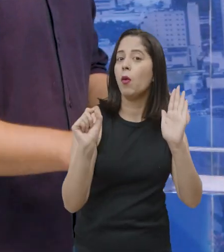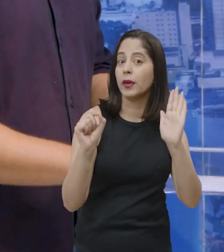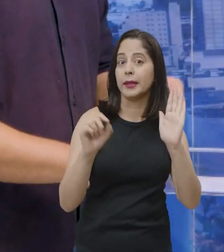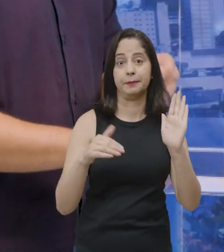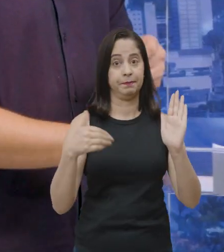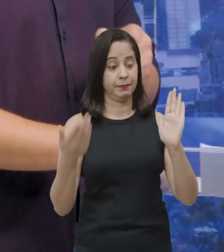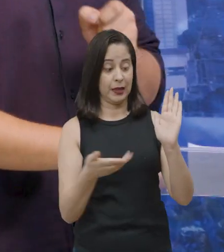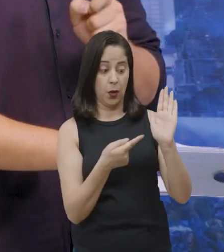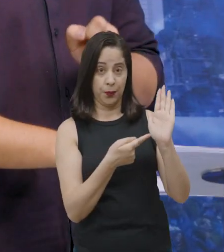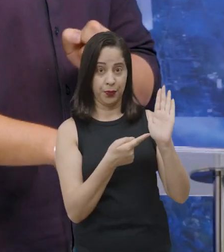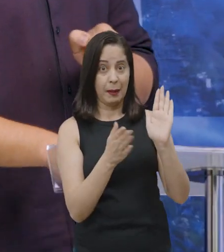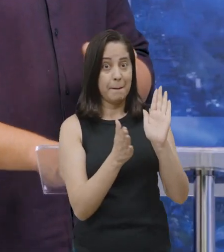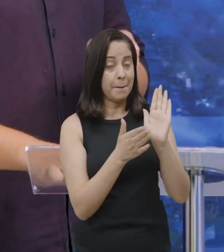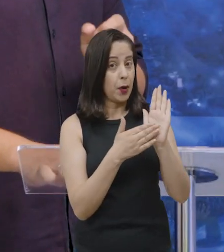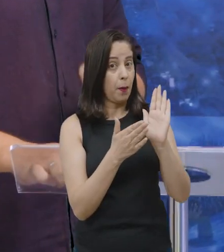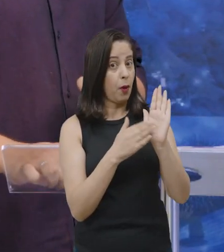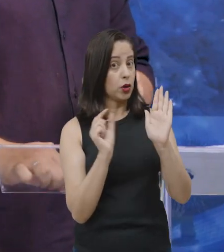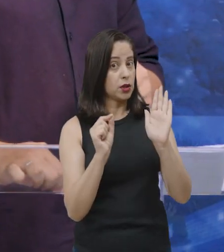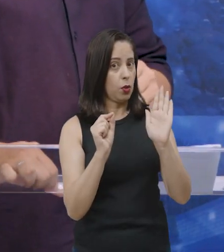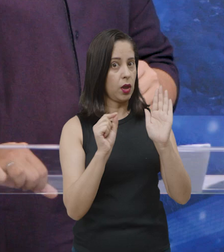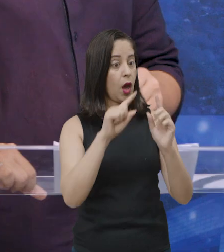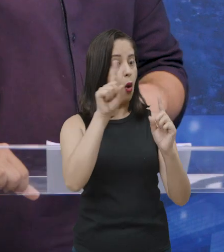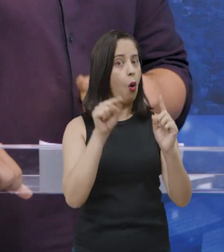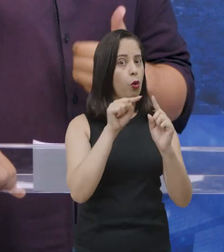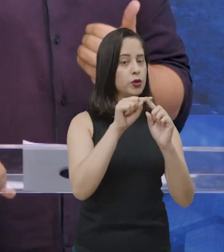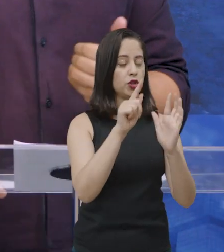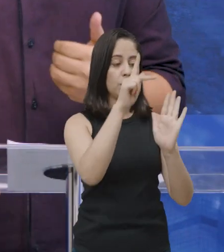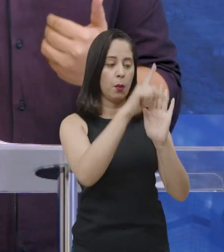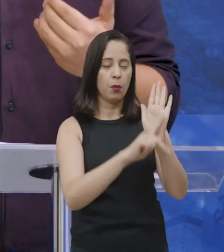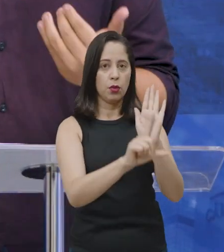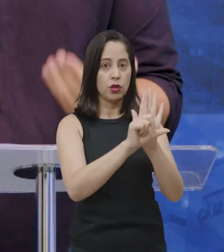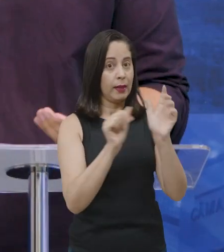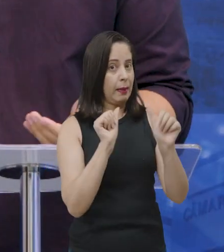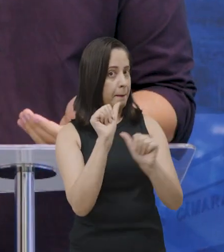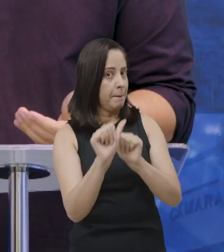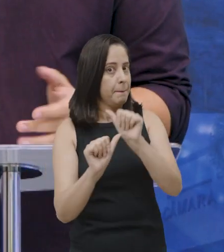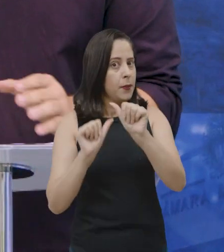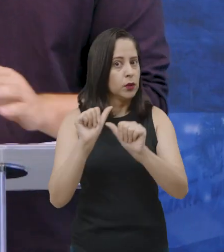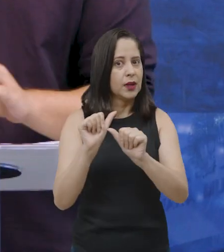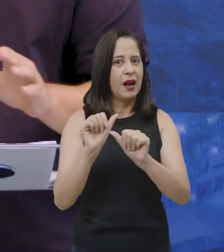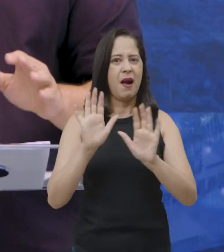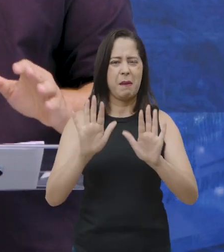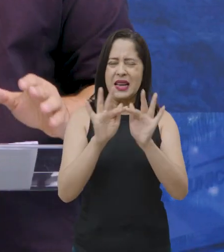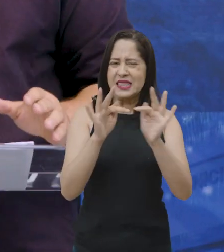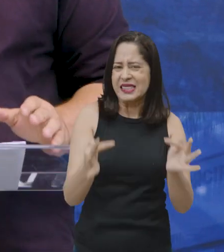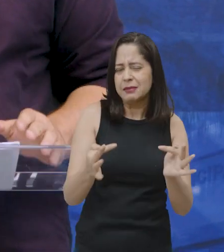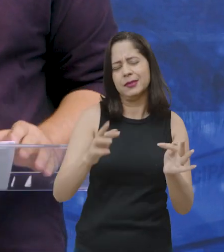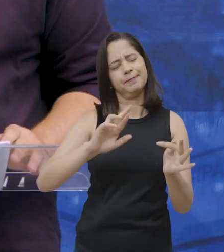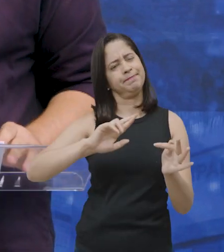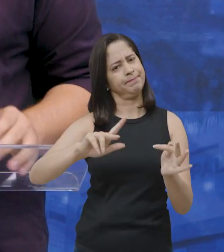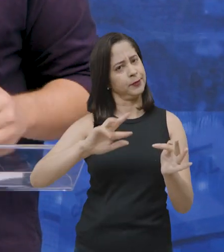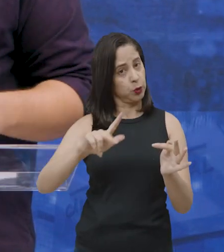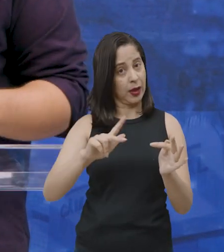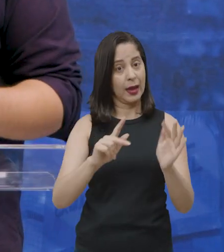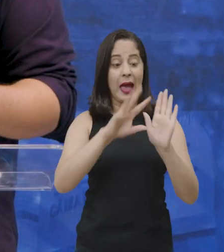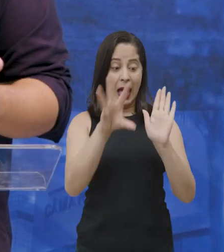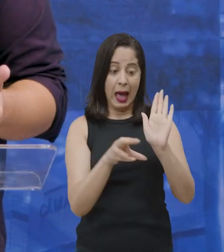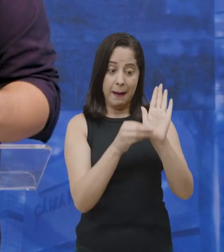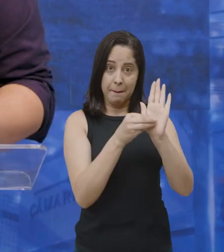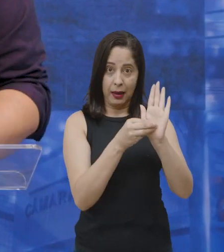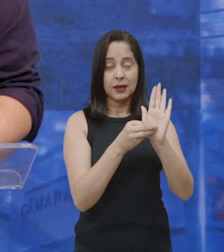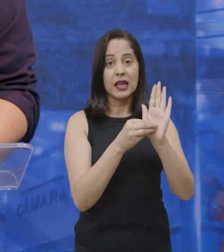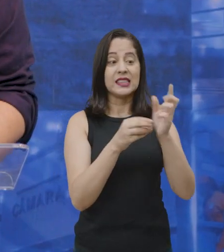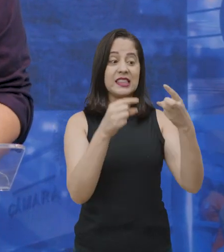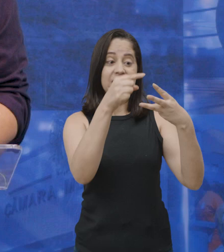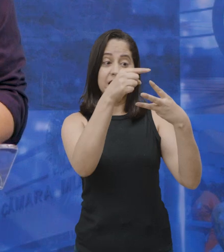emenda? Elas são propostas de modificações em projetos de lei. Mas não é tão simples assim. As emendas podem